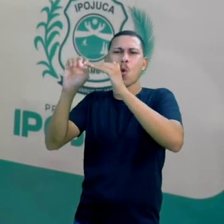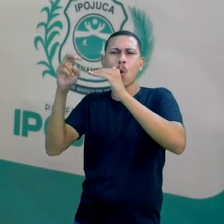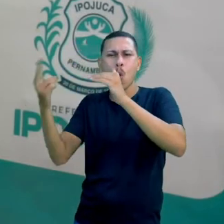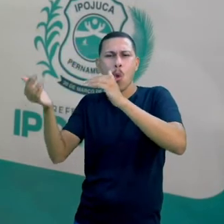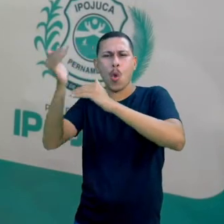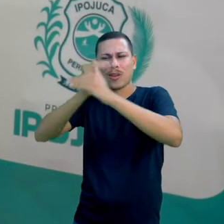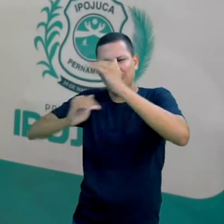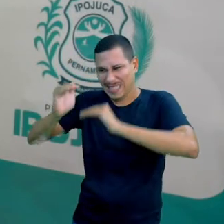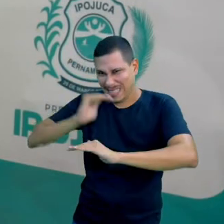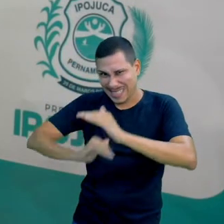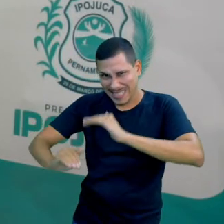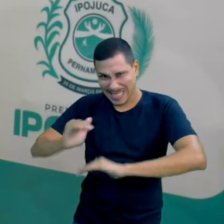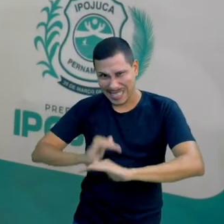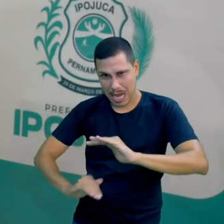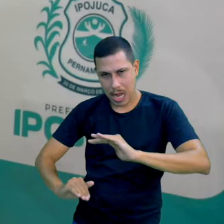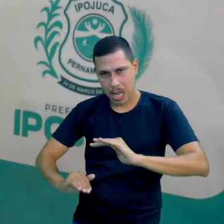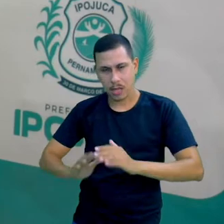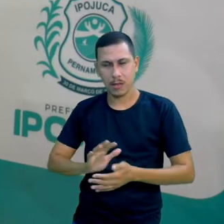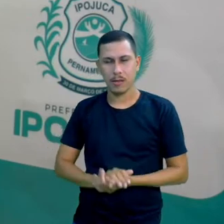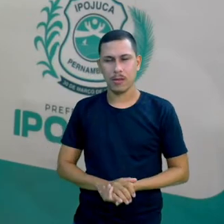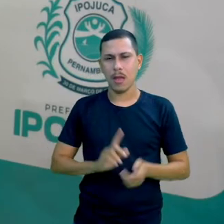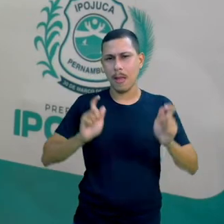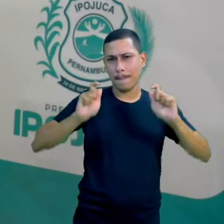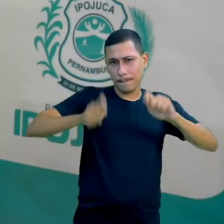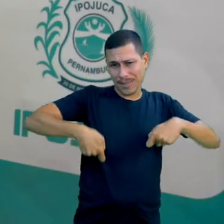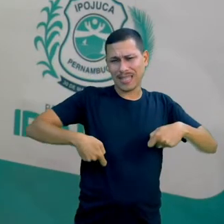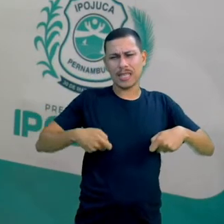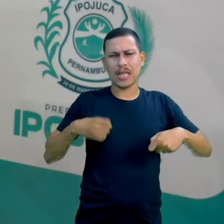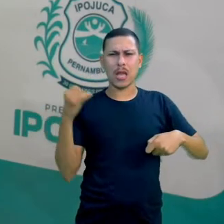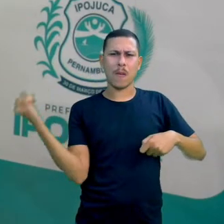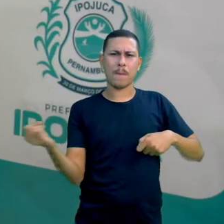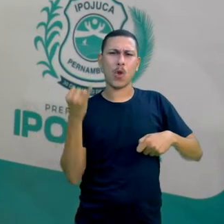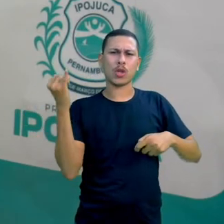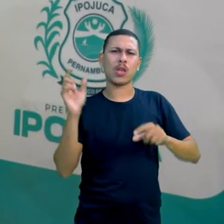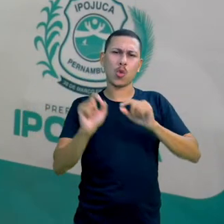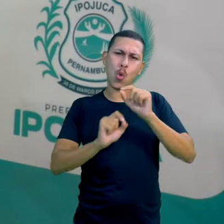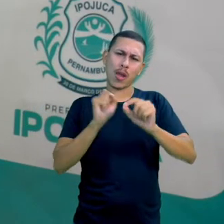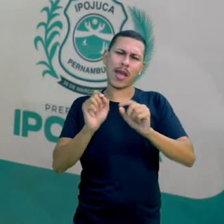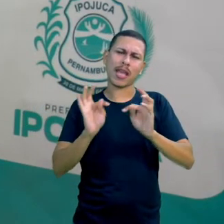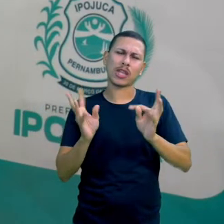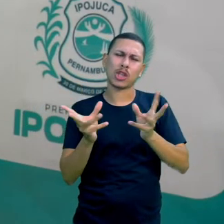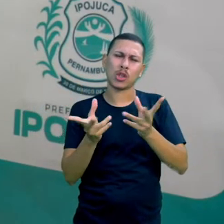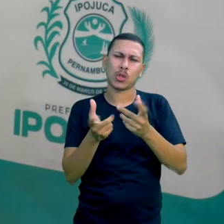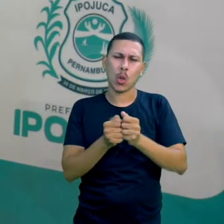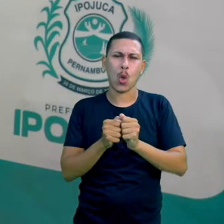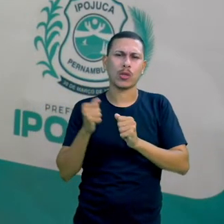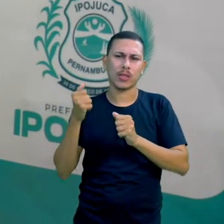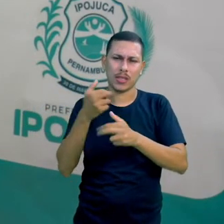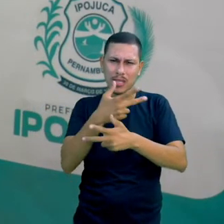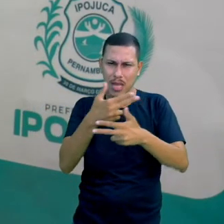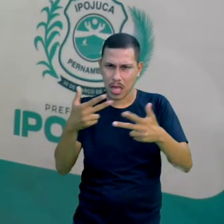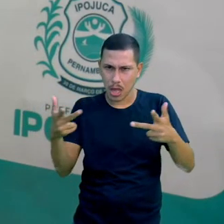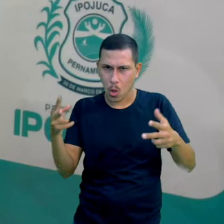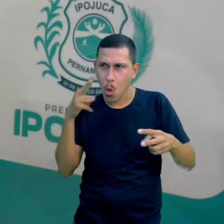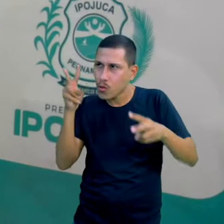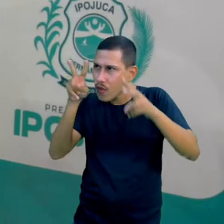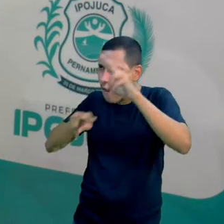decrescente, ok? É necessário saber todos os eventos. Vamos descobrir agora.